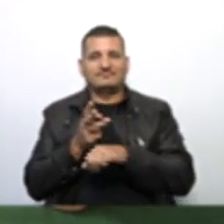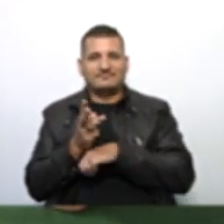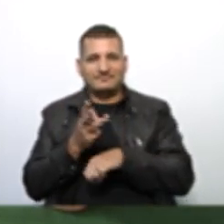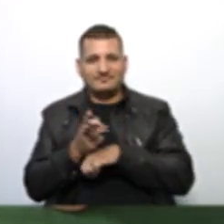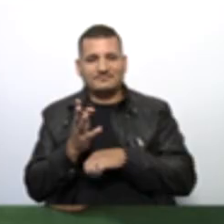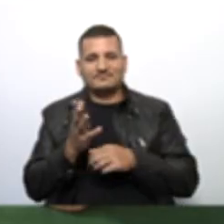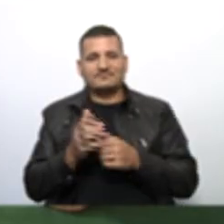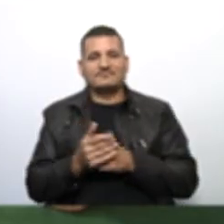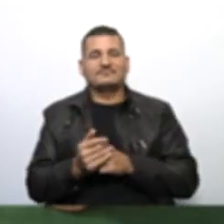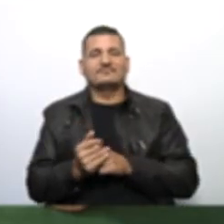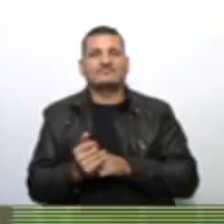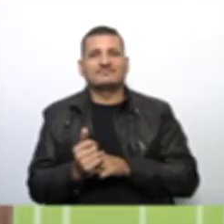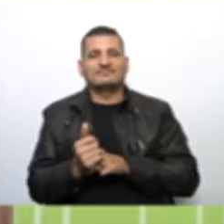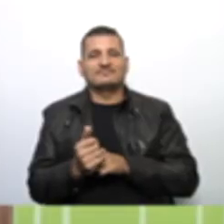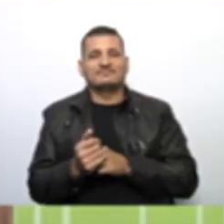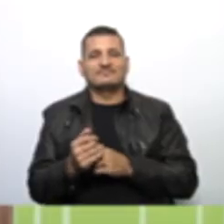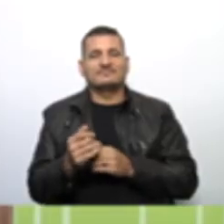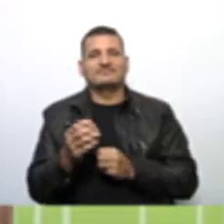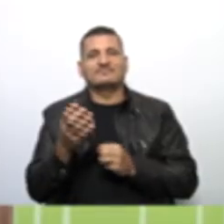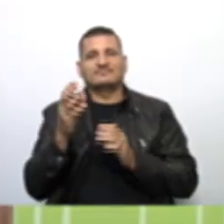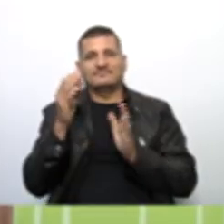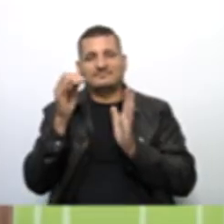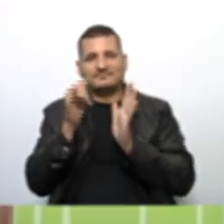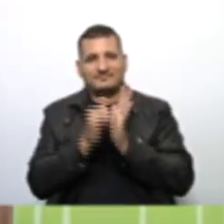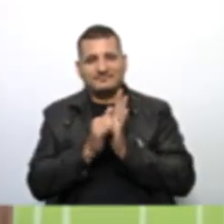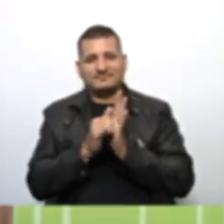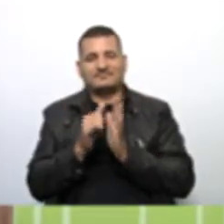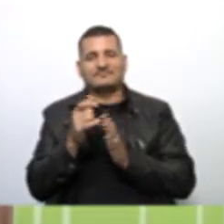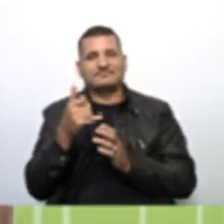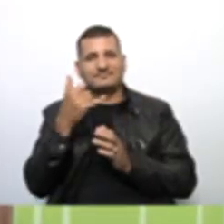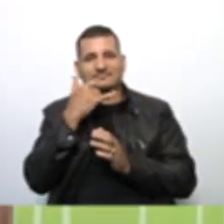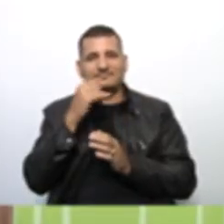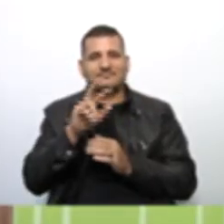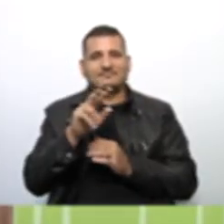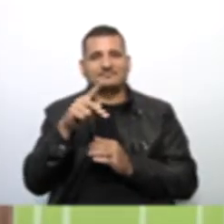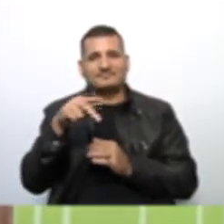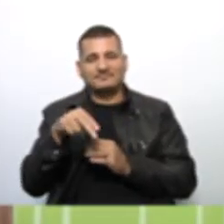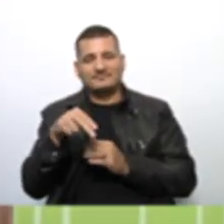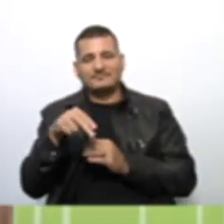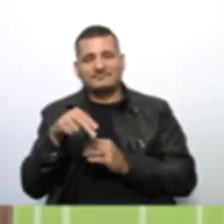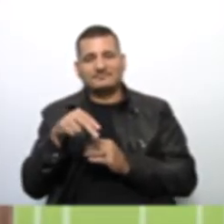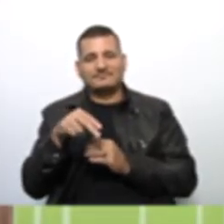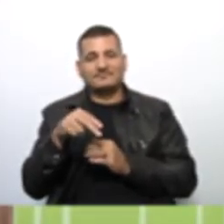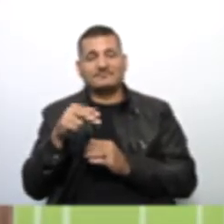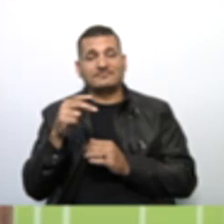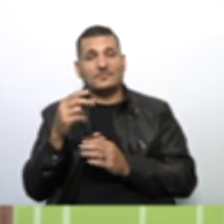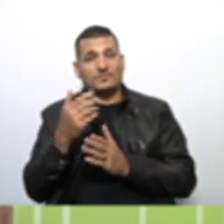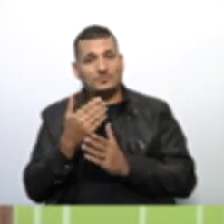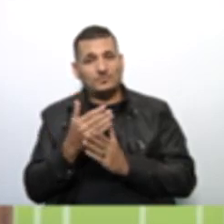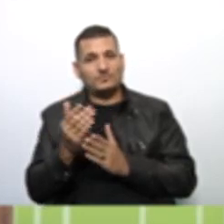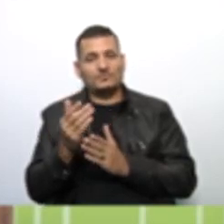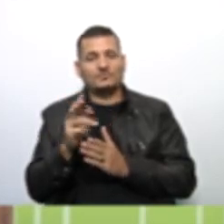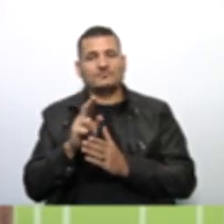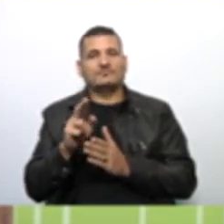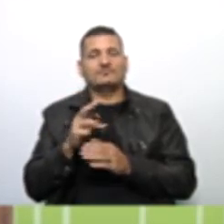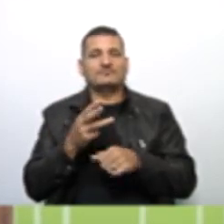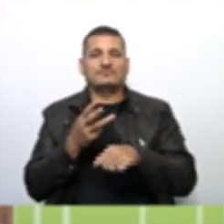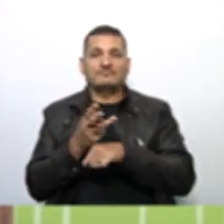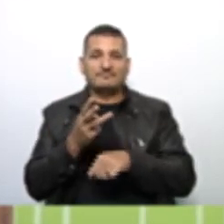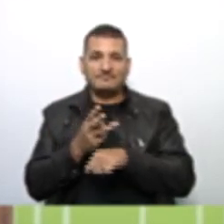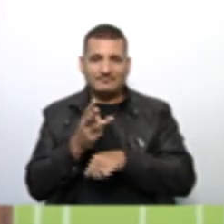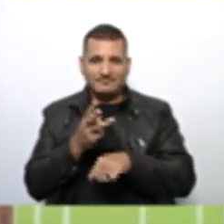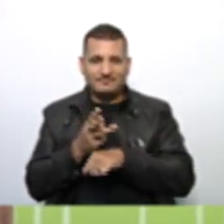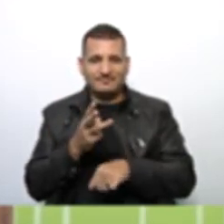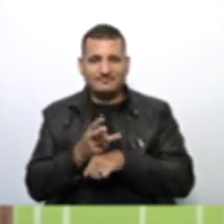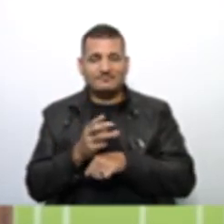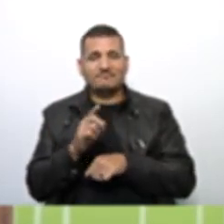Aí vocês colocaram no celular essa VPN, né? Começaram a usar o WhatsApp, voltou a funcionar